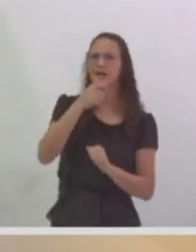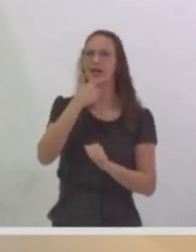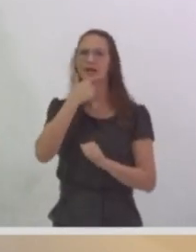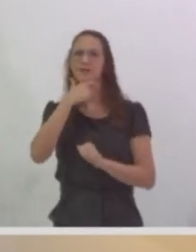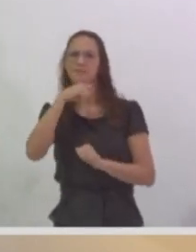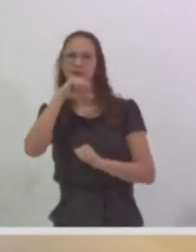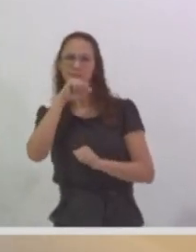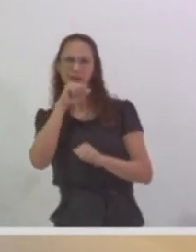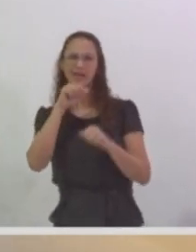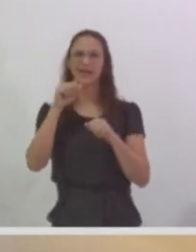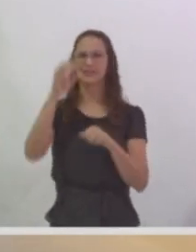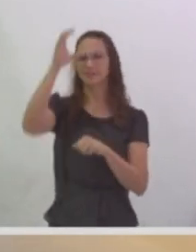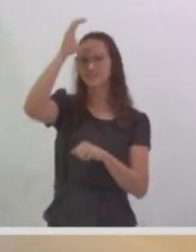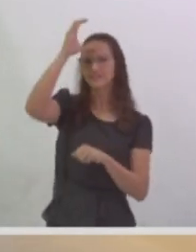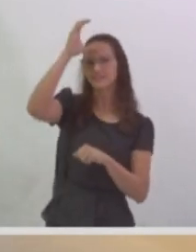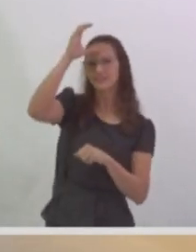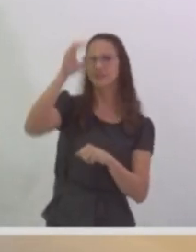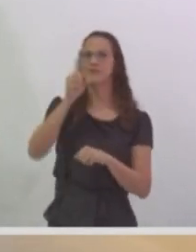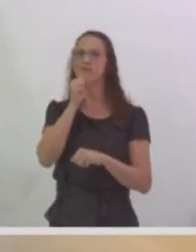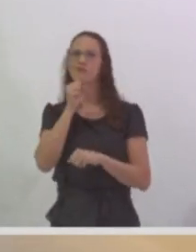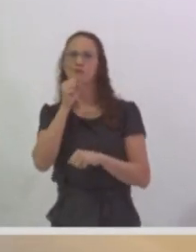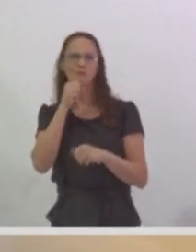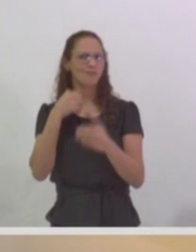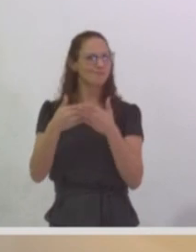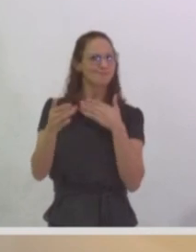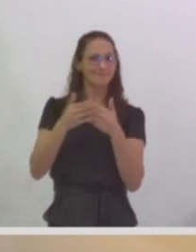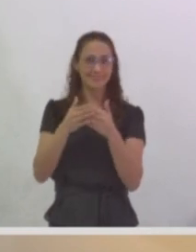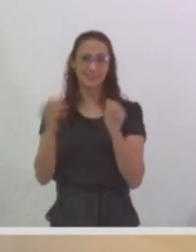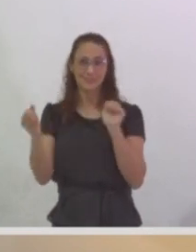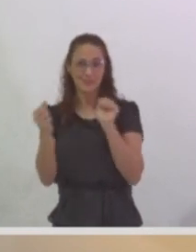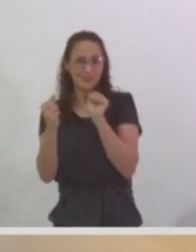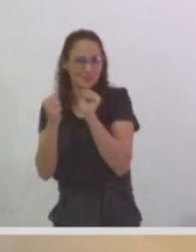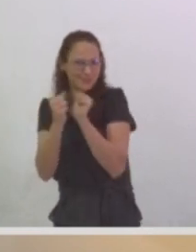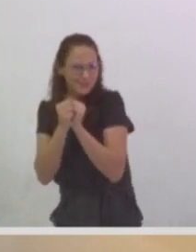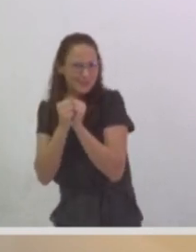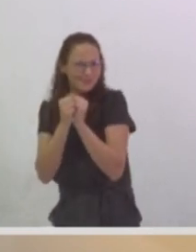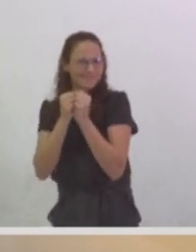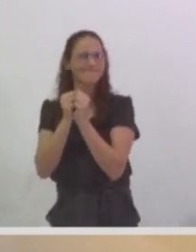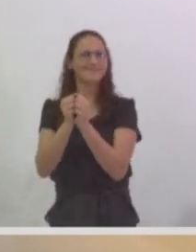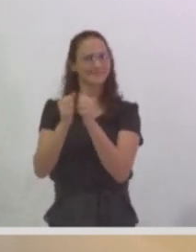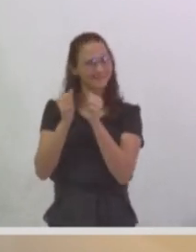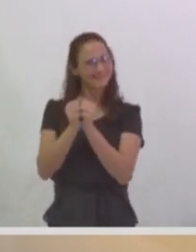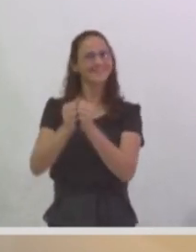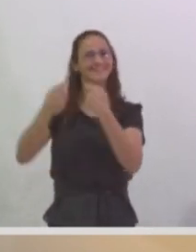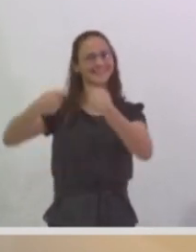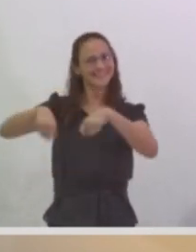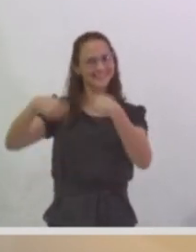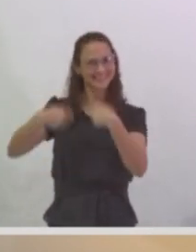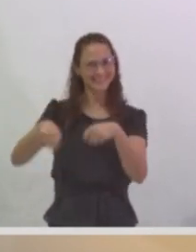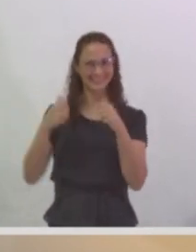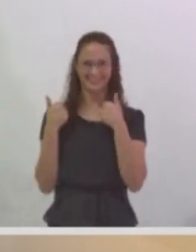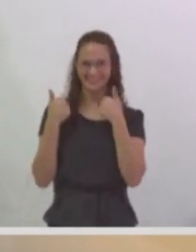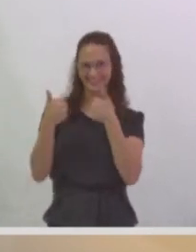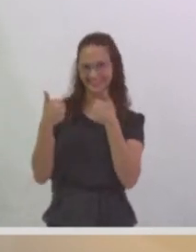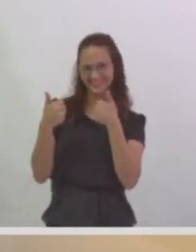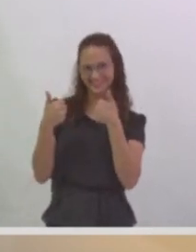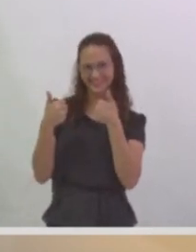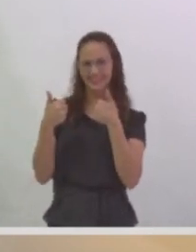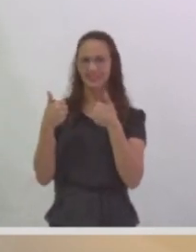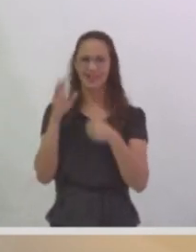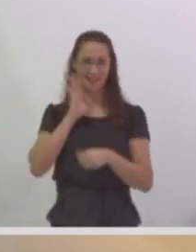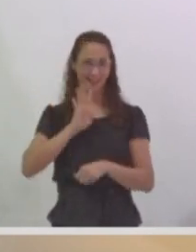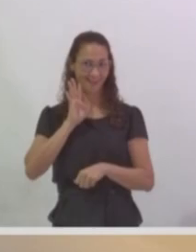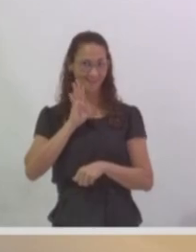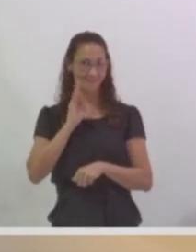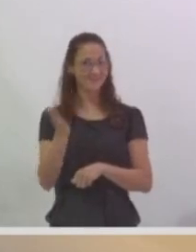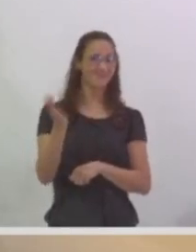quem tiver, ó, juntinho, bem juntinho aí, fazendo essa energia positiva, legal? E aí, ó, vamos continuar a